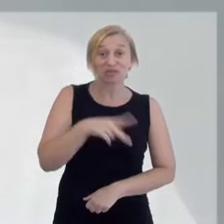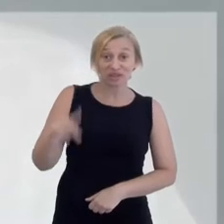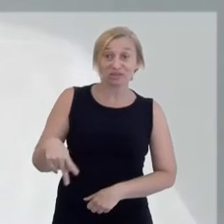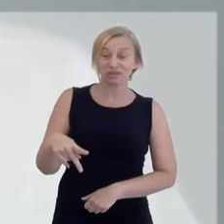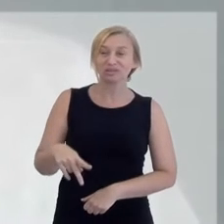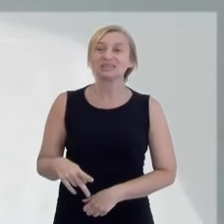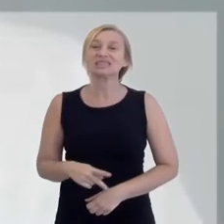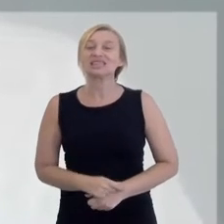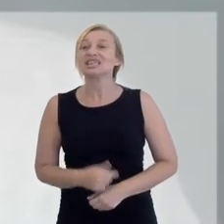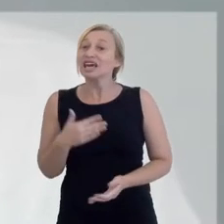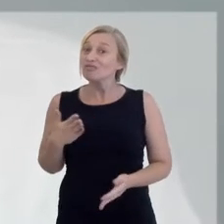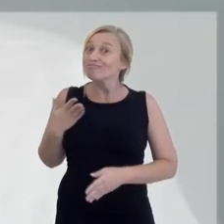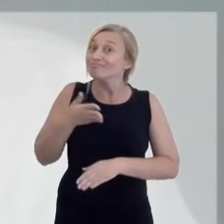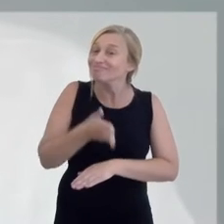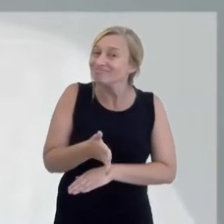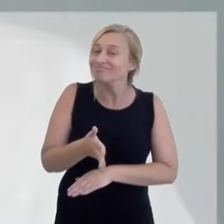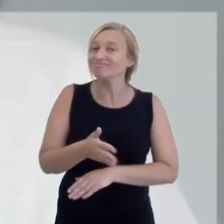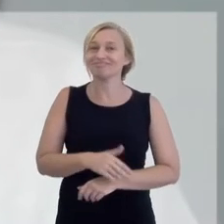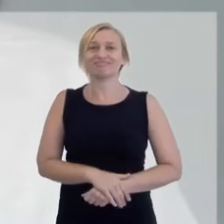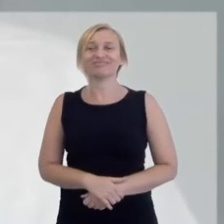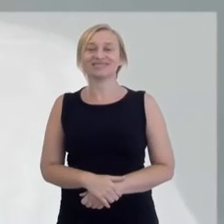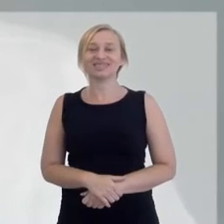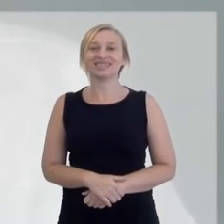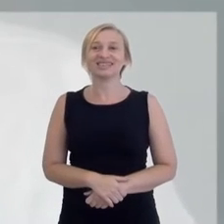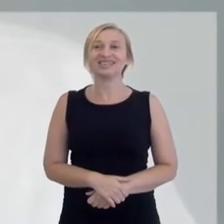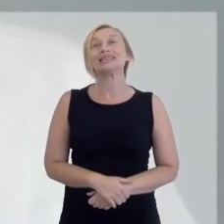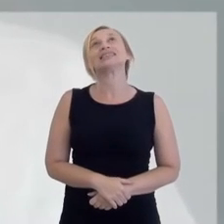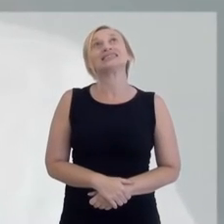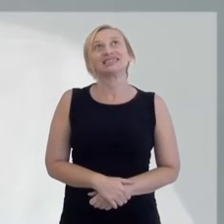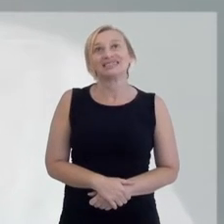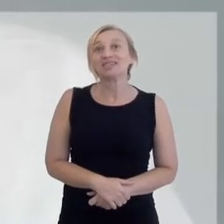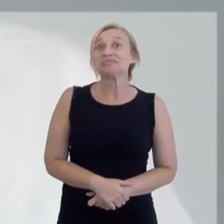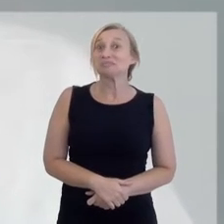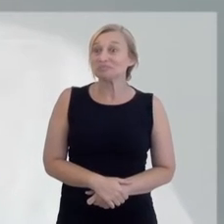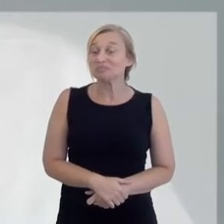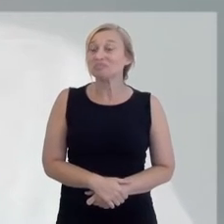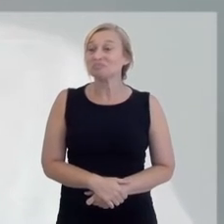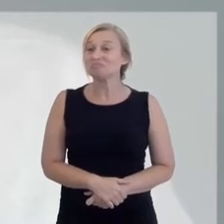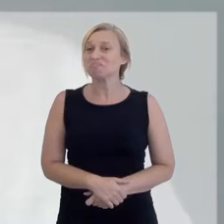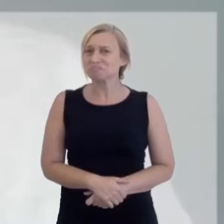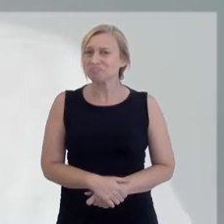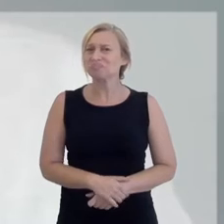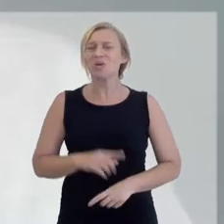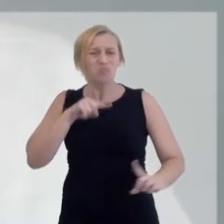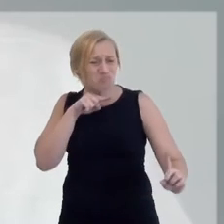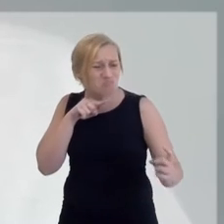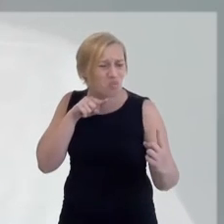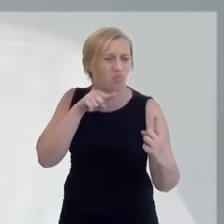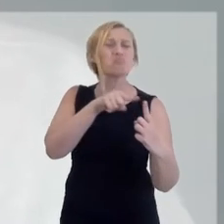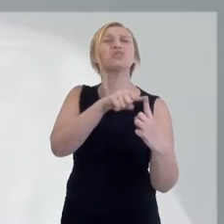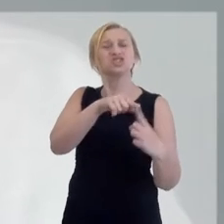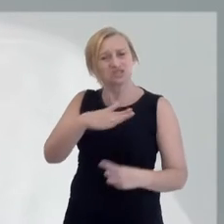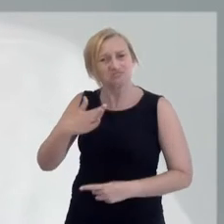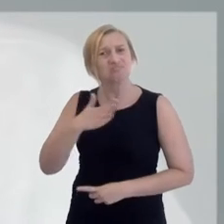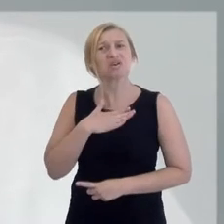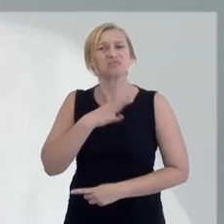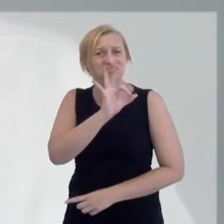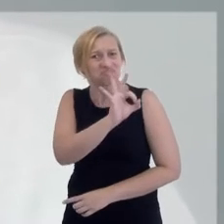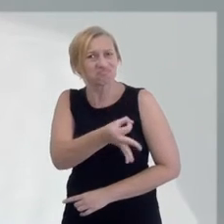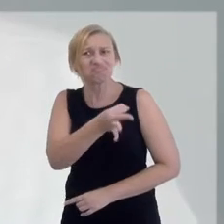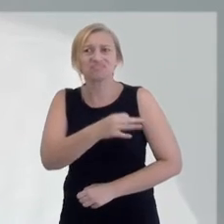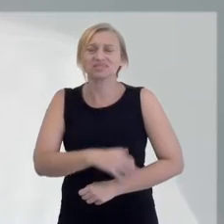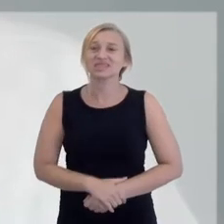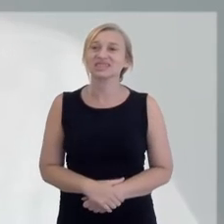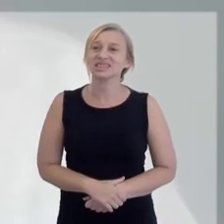na educação pública. E desde que eu cheguei, esse tem sido meu objetivo,